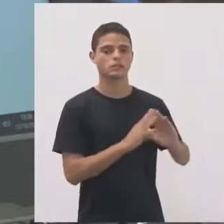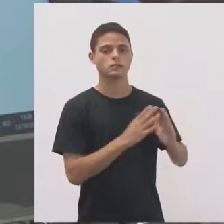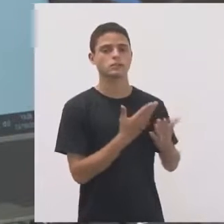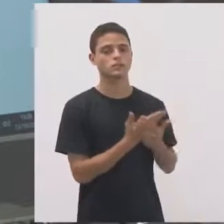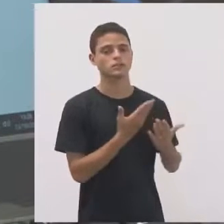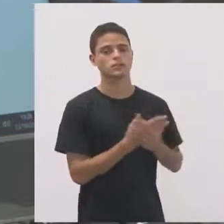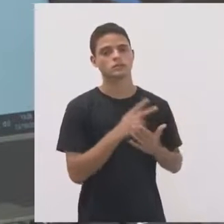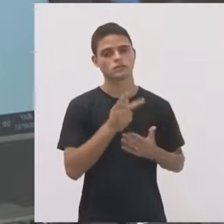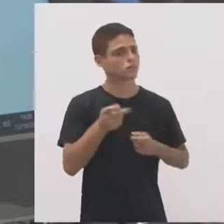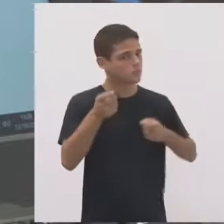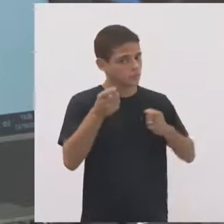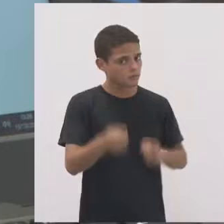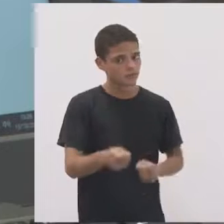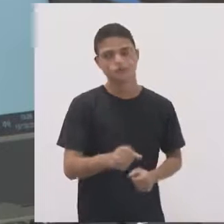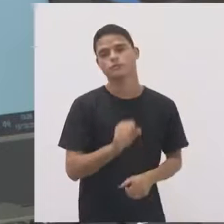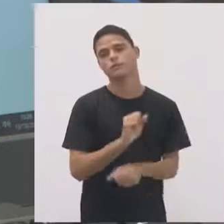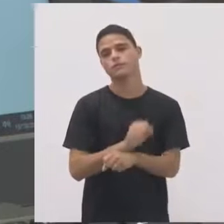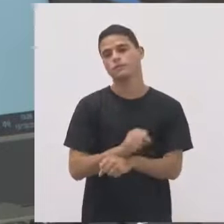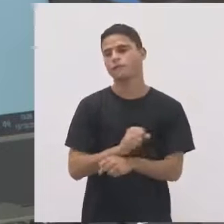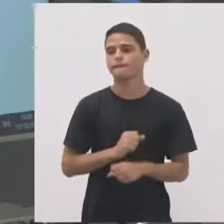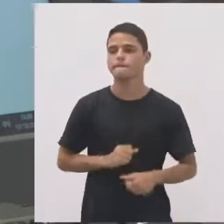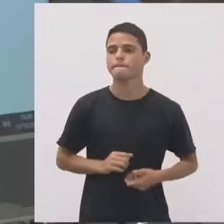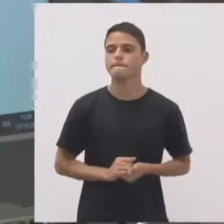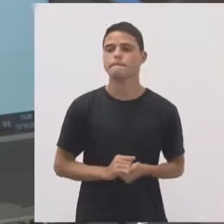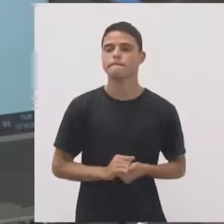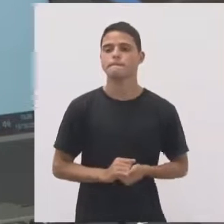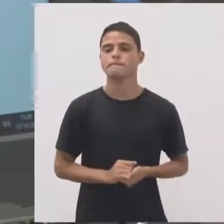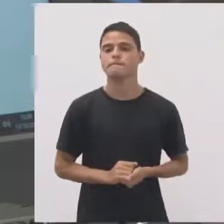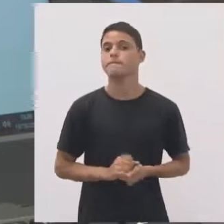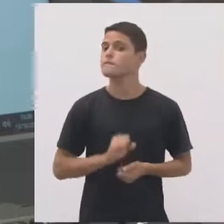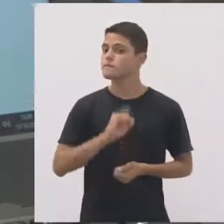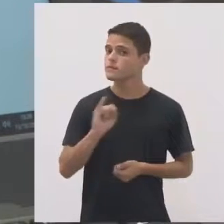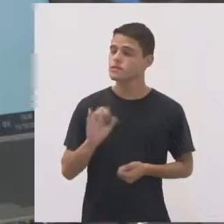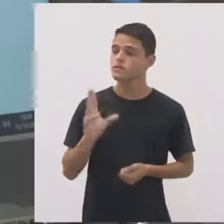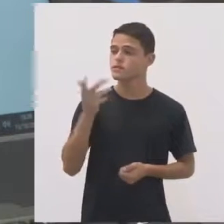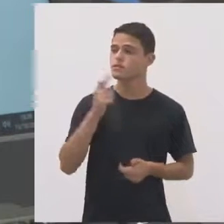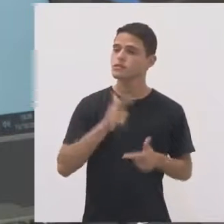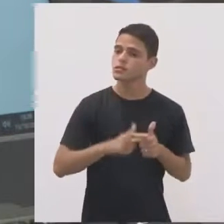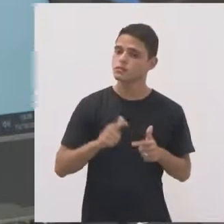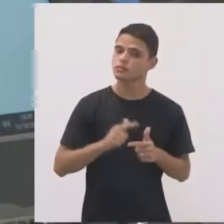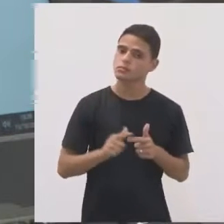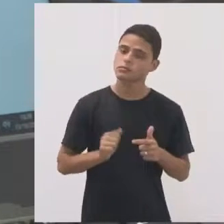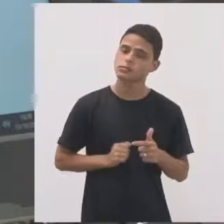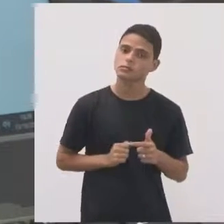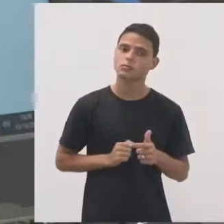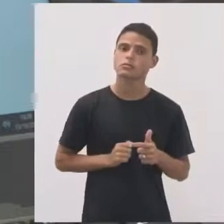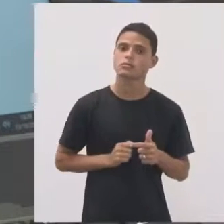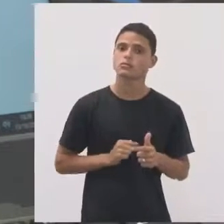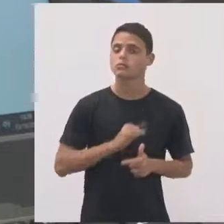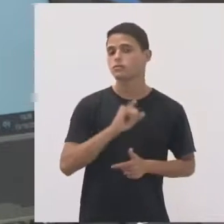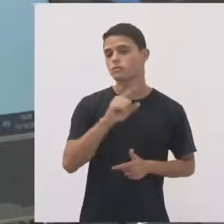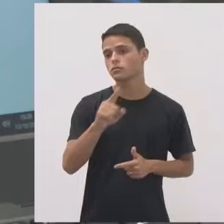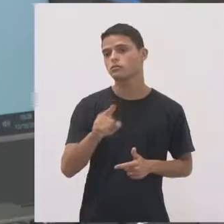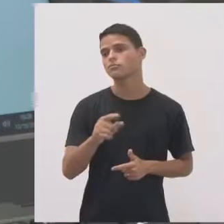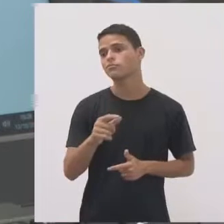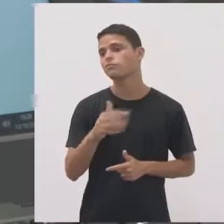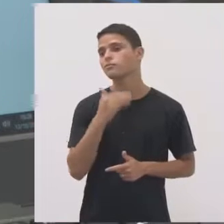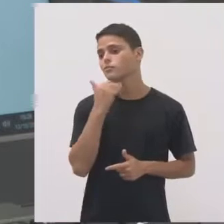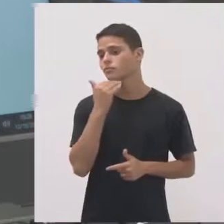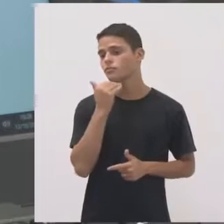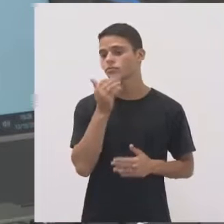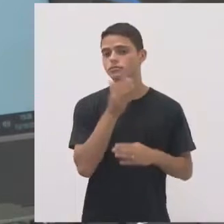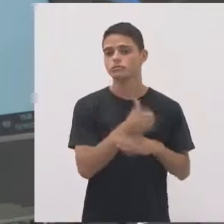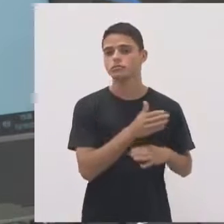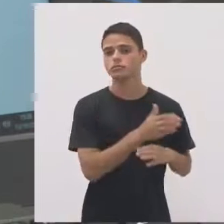É obrigatório pôr? Sim, é obrigatório pôr. Só vai dar problema se você... vai dar problema se você não colocou... Você não vai conseguir